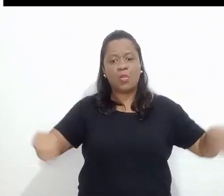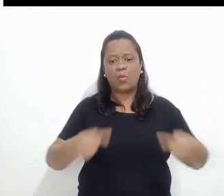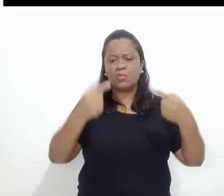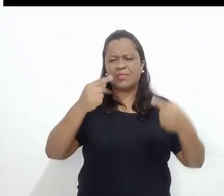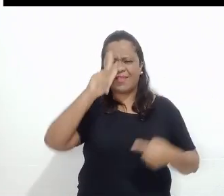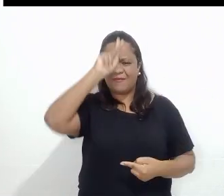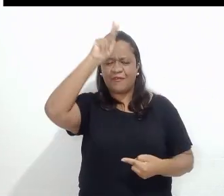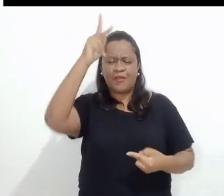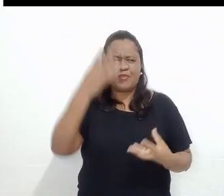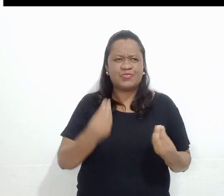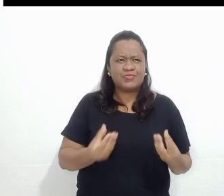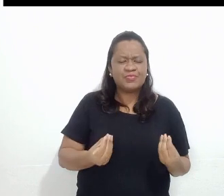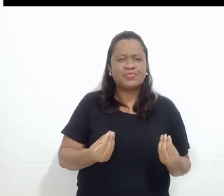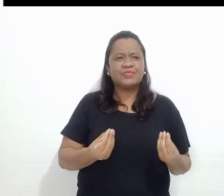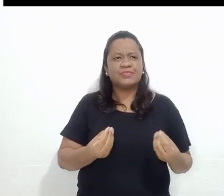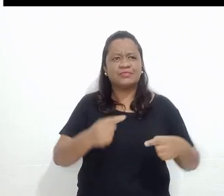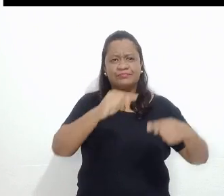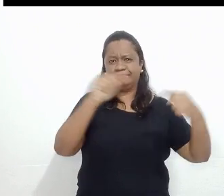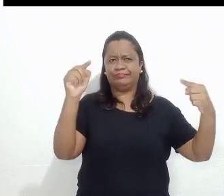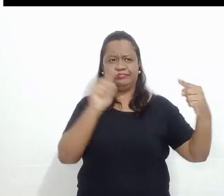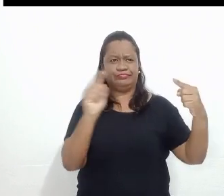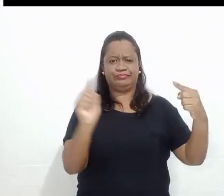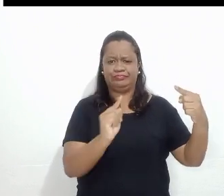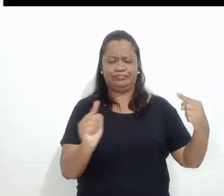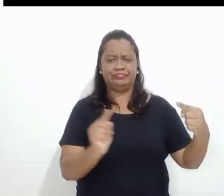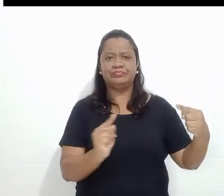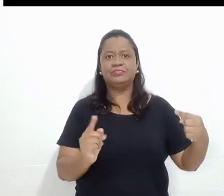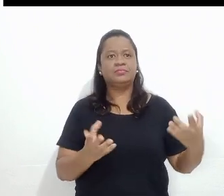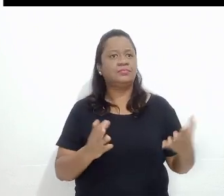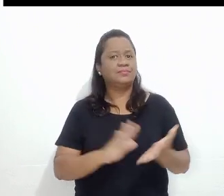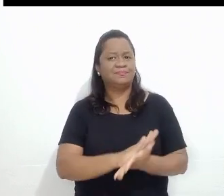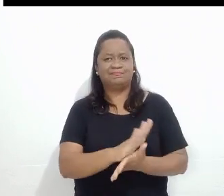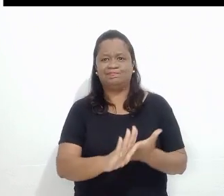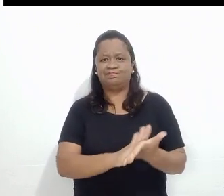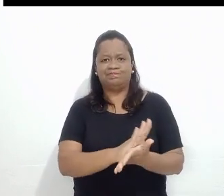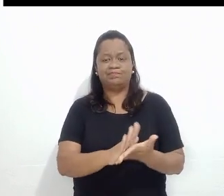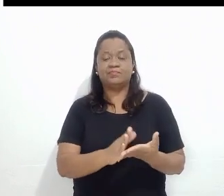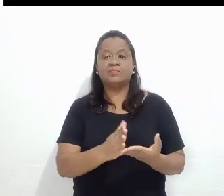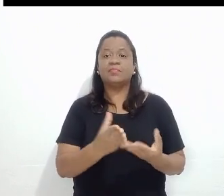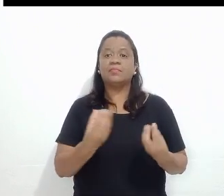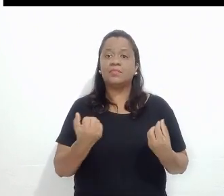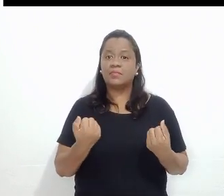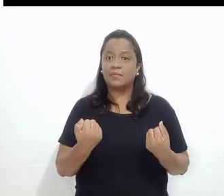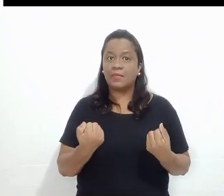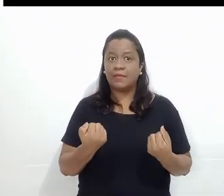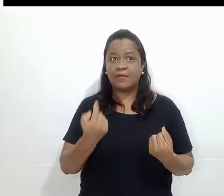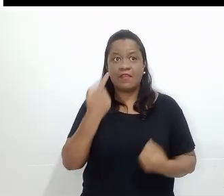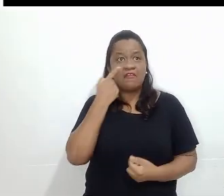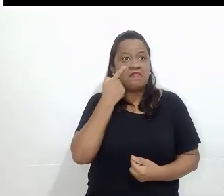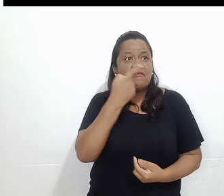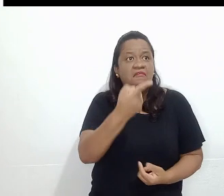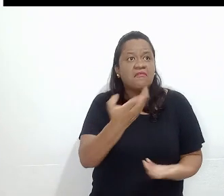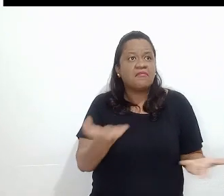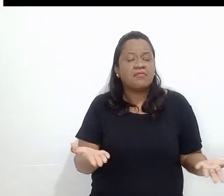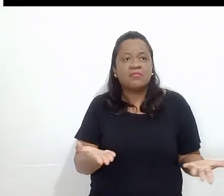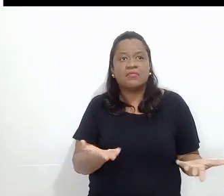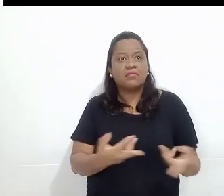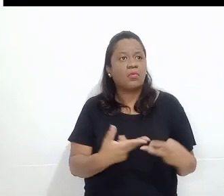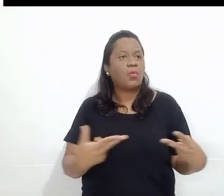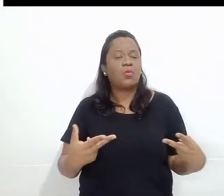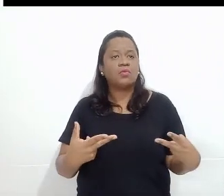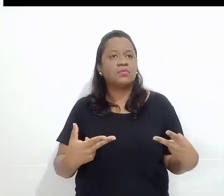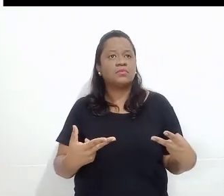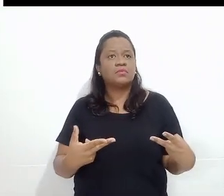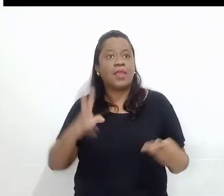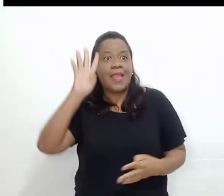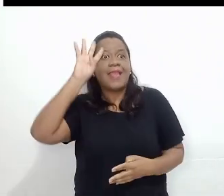está fora de calibração. Ele não está calibrado, ele não está ajustado. Então você vai ver uma coisa que não é o resultado do que